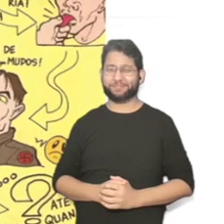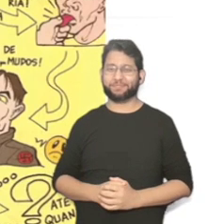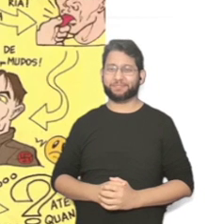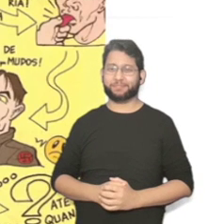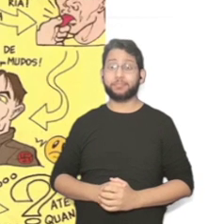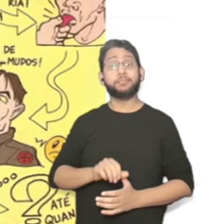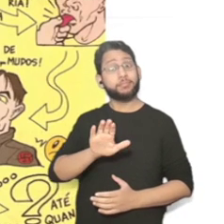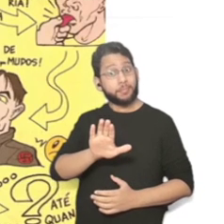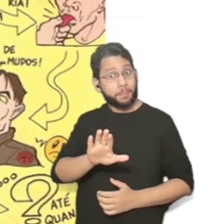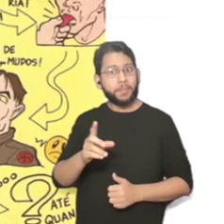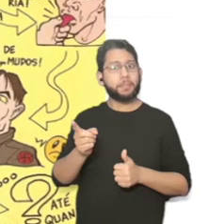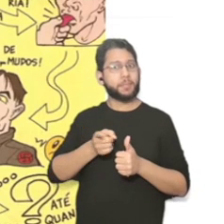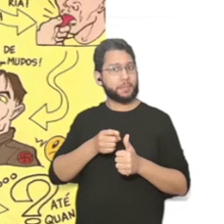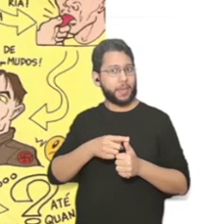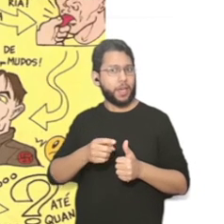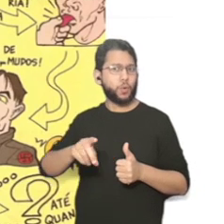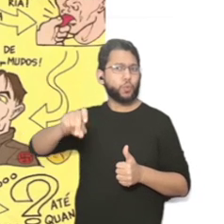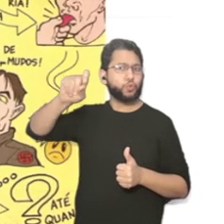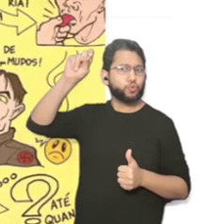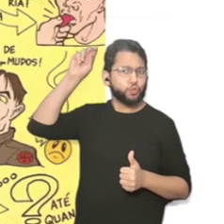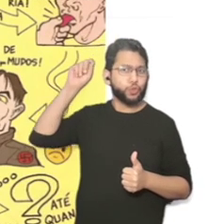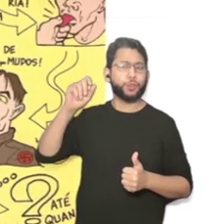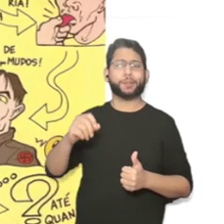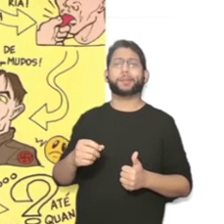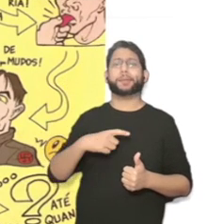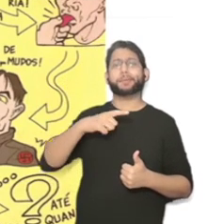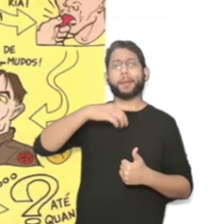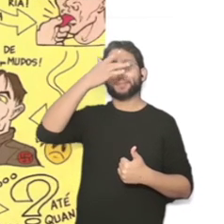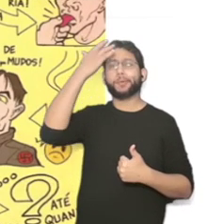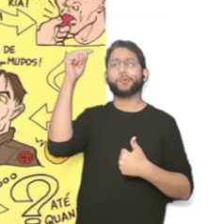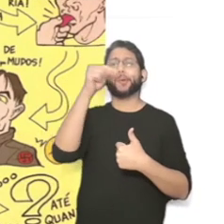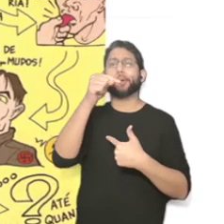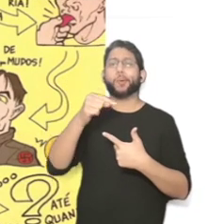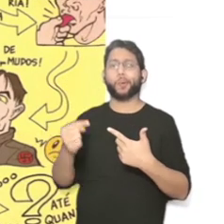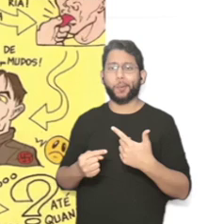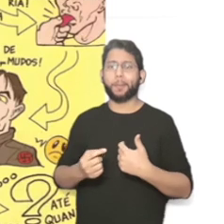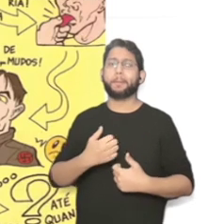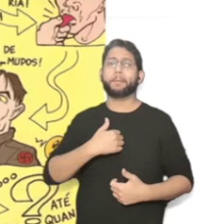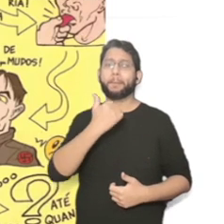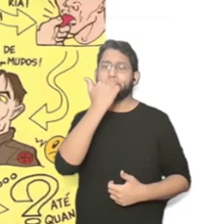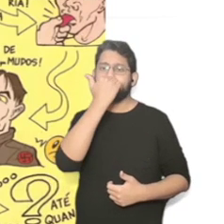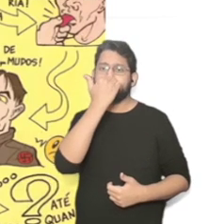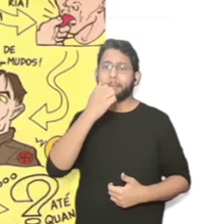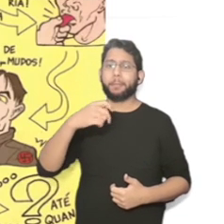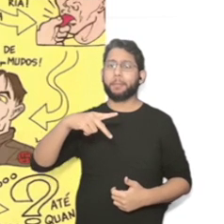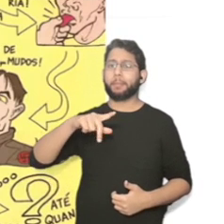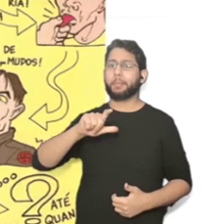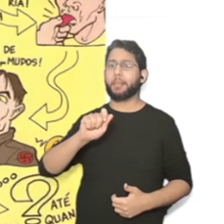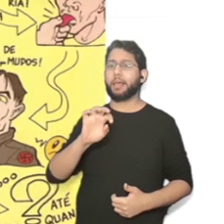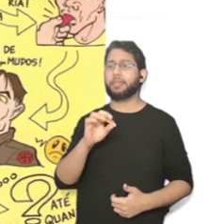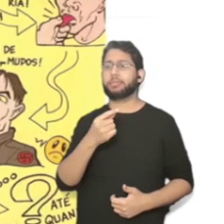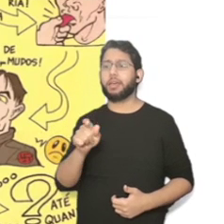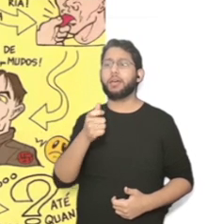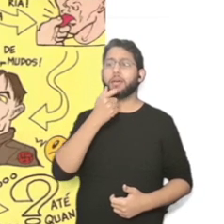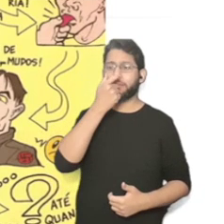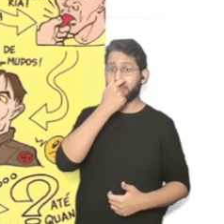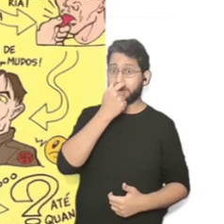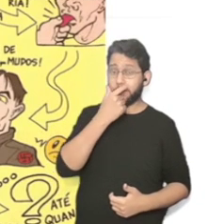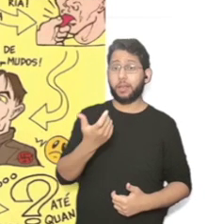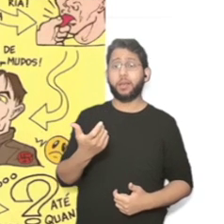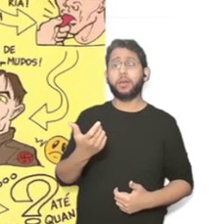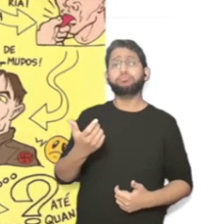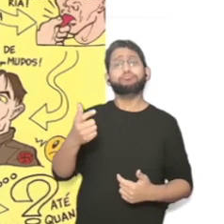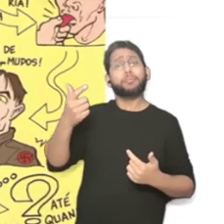na antiguidade, autores filósofos famosos como Aristóteles e Platão discutiam que o surdo não podia